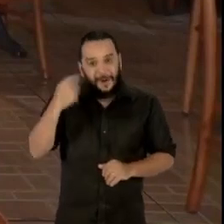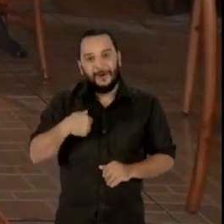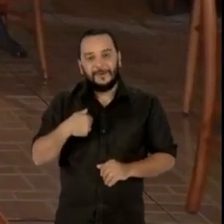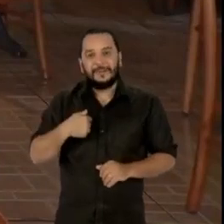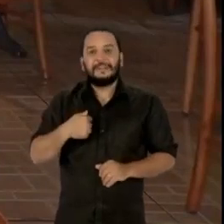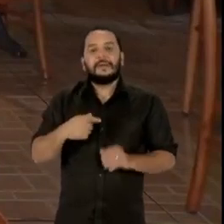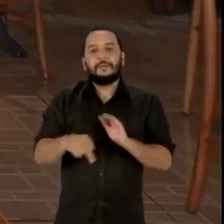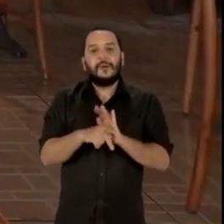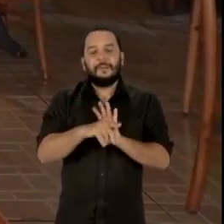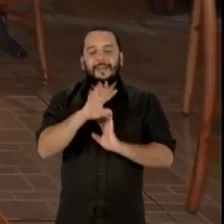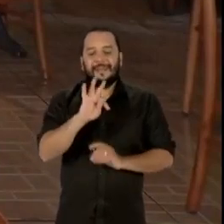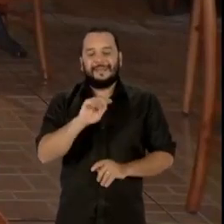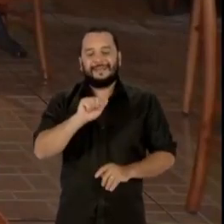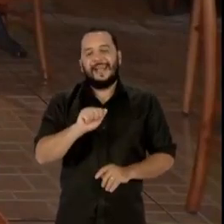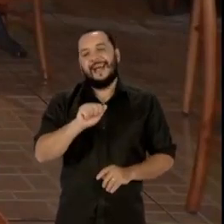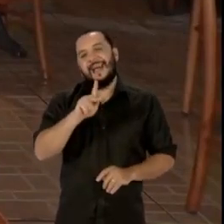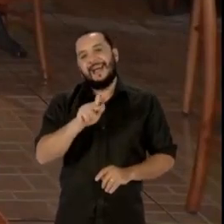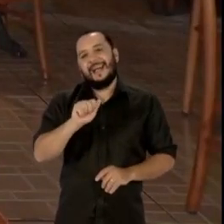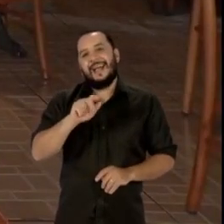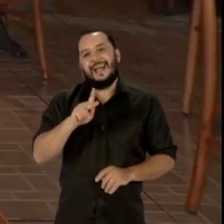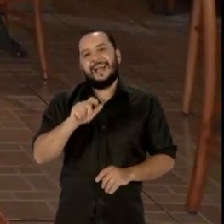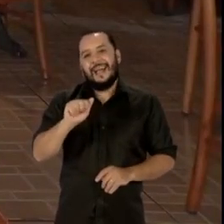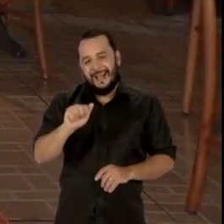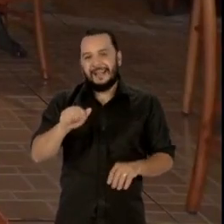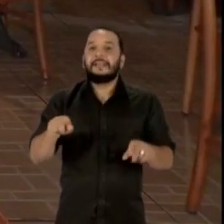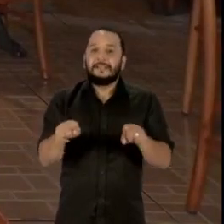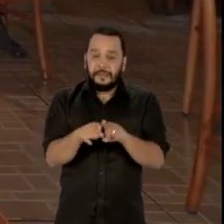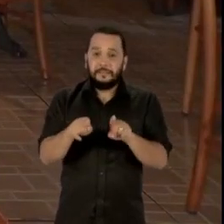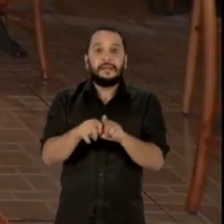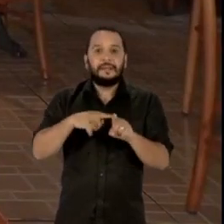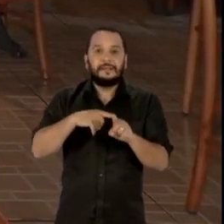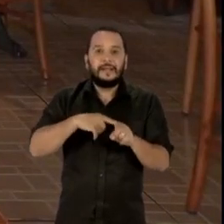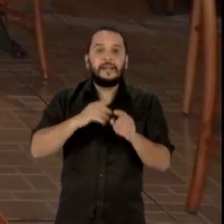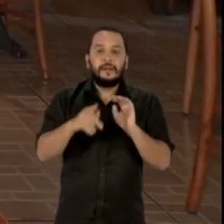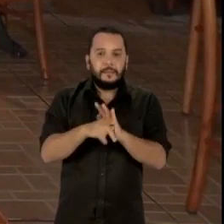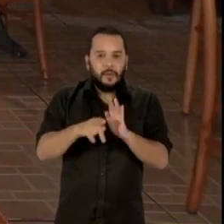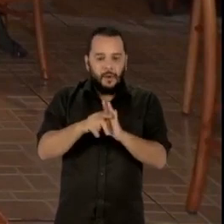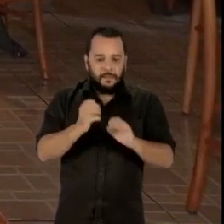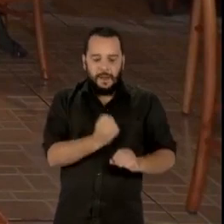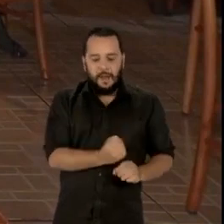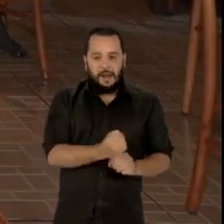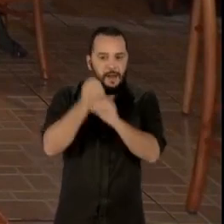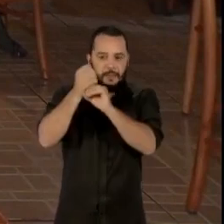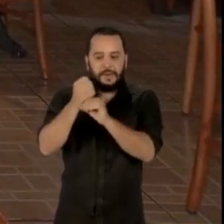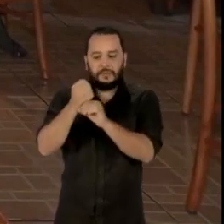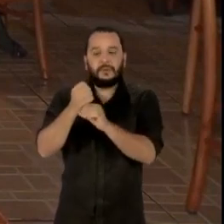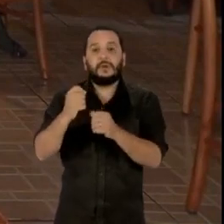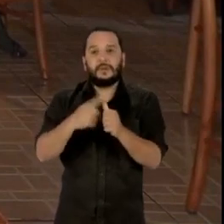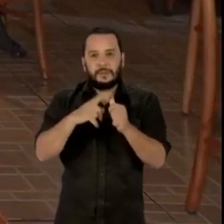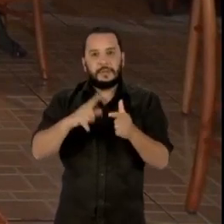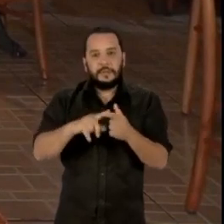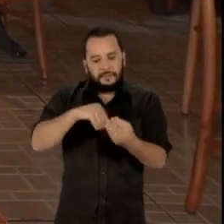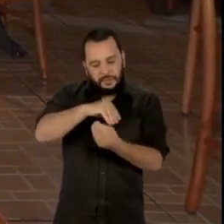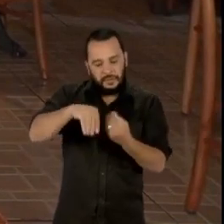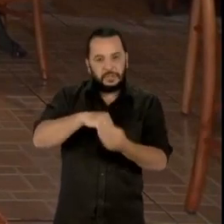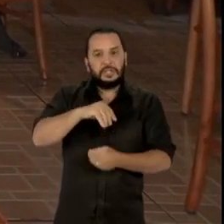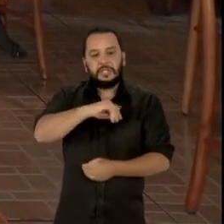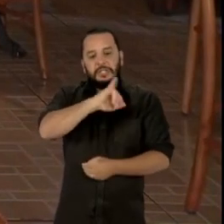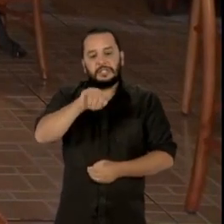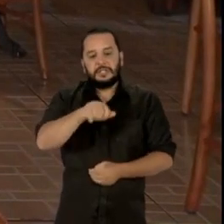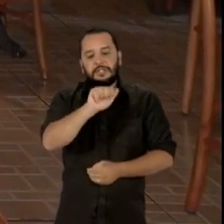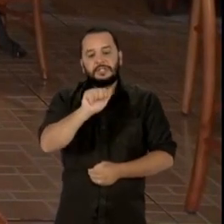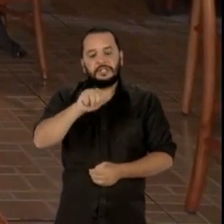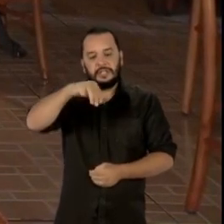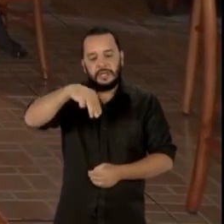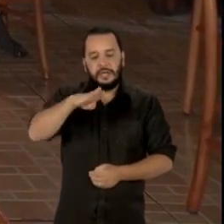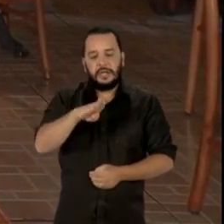tacacá a base é do tradicional tucupi que é extraído da mandioca tem também a mistura com o jambu um legume que misturado ao